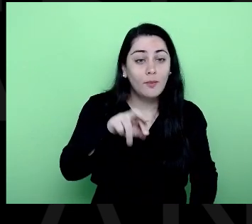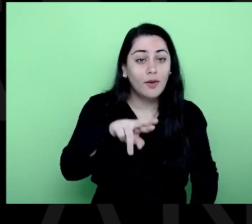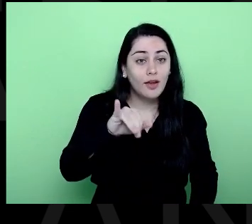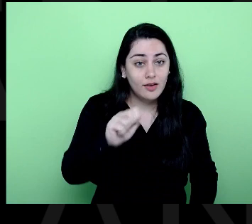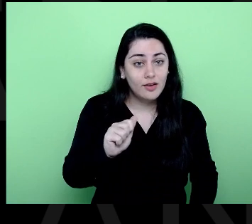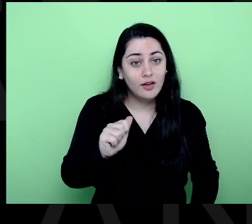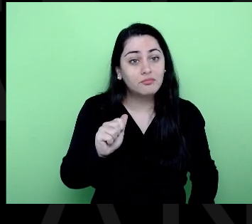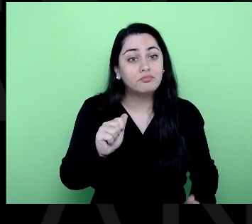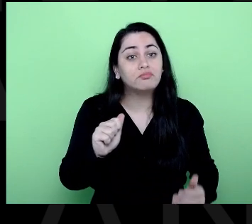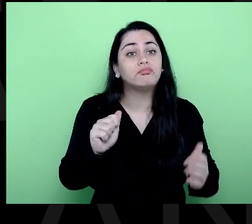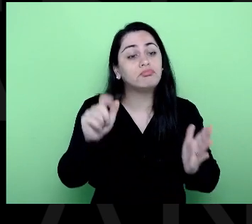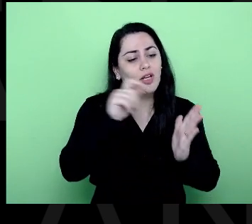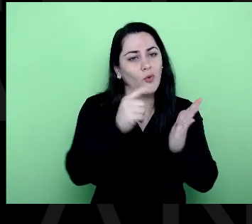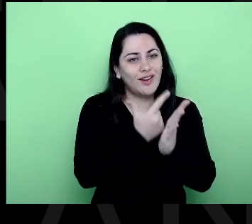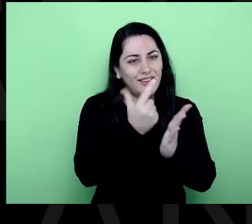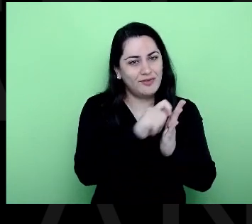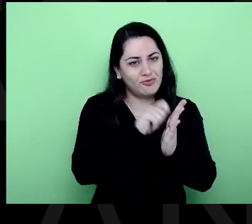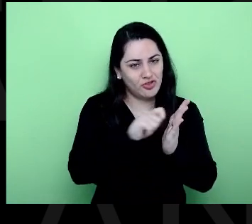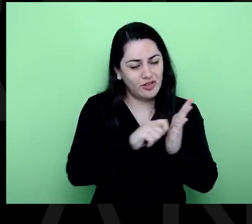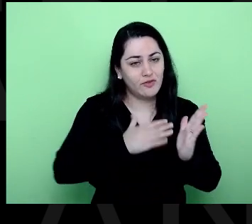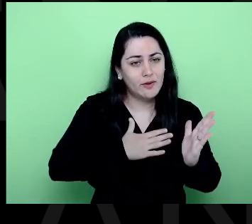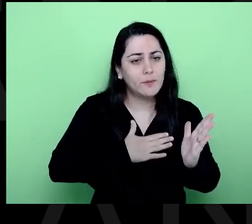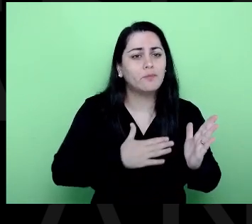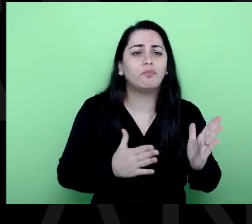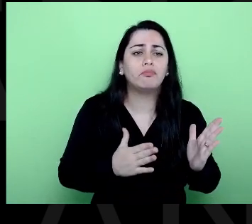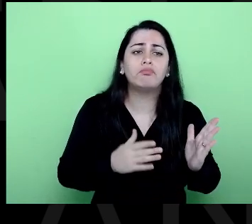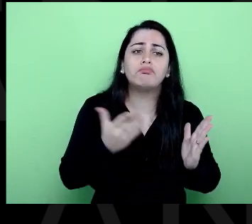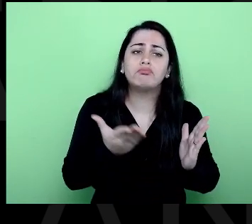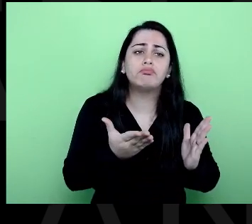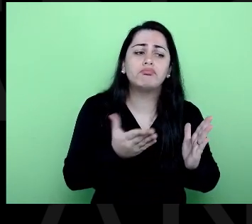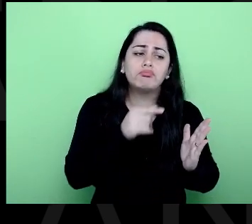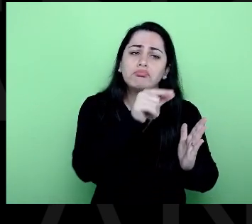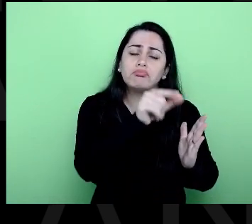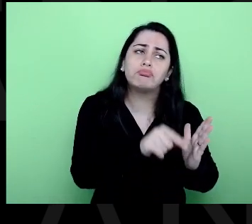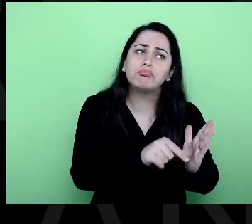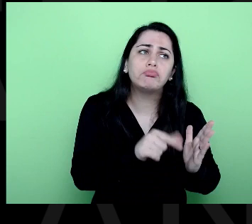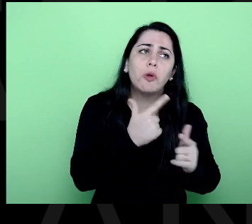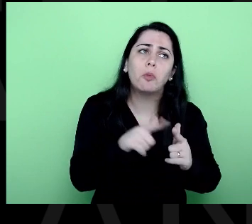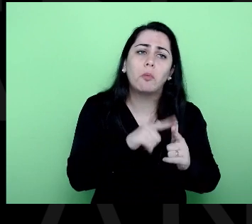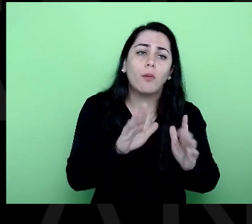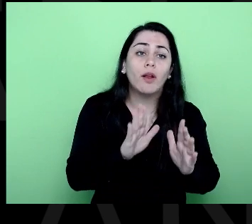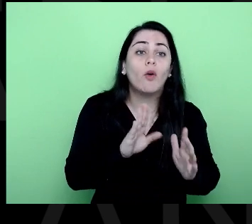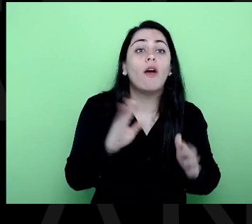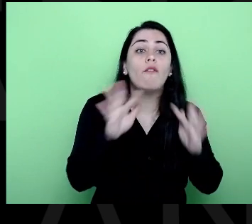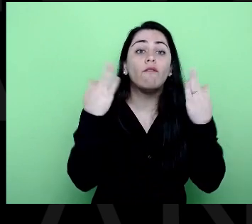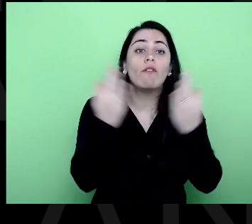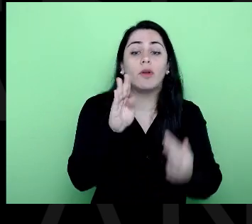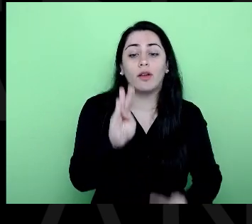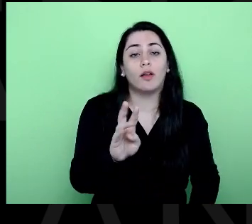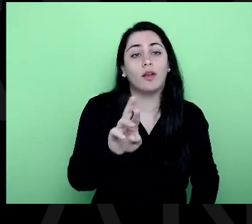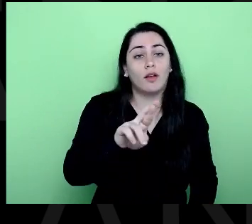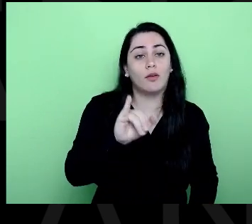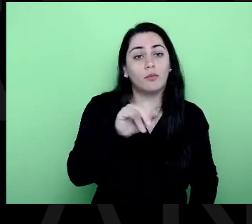outras pessoas, não. A prova disso é o Brizola. A família Brizola está aí. E o Brizola não,